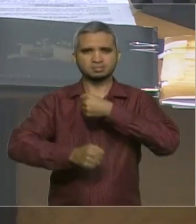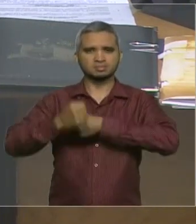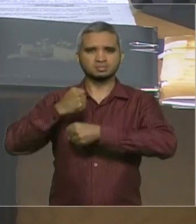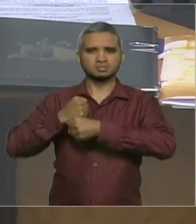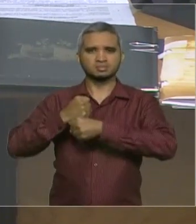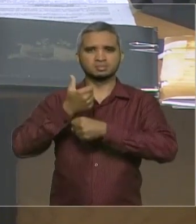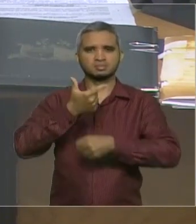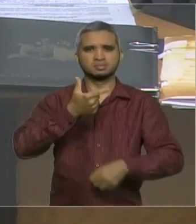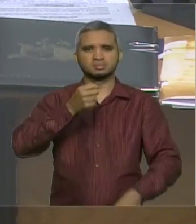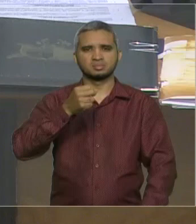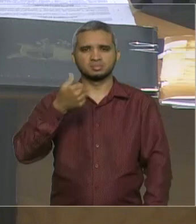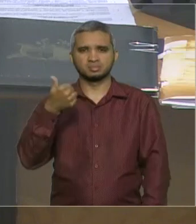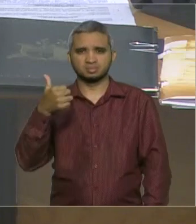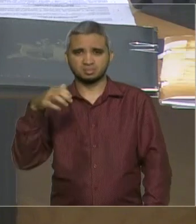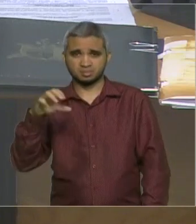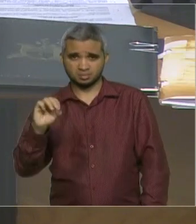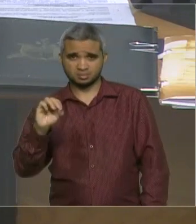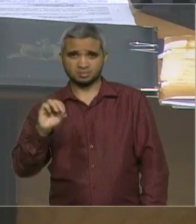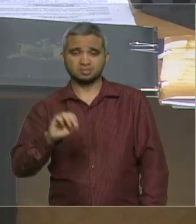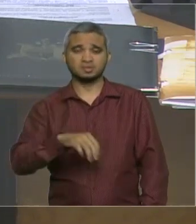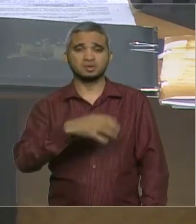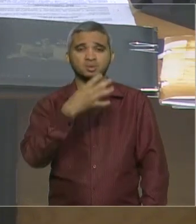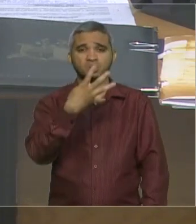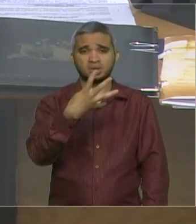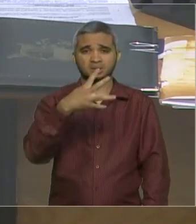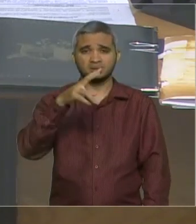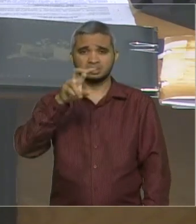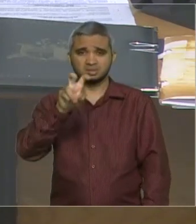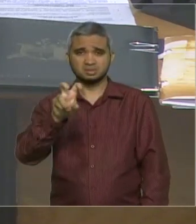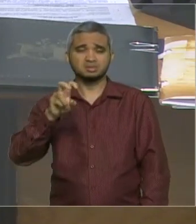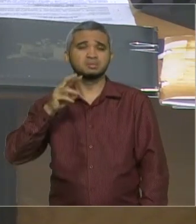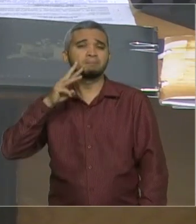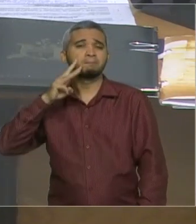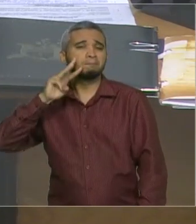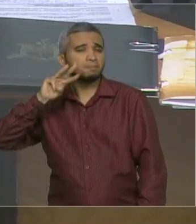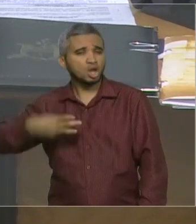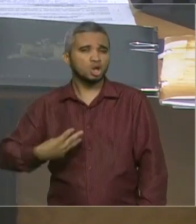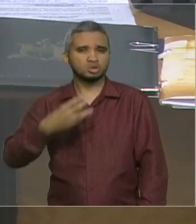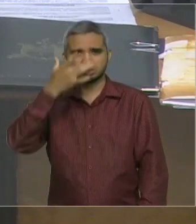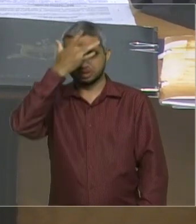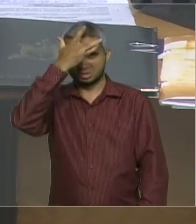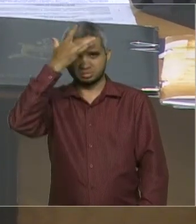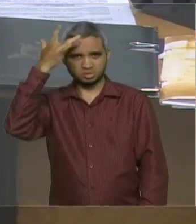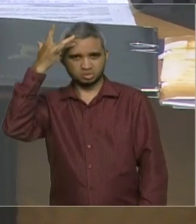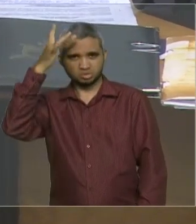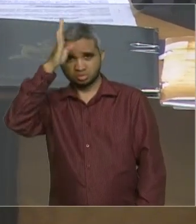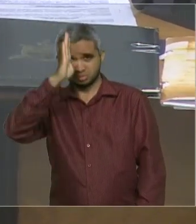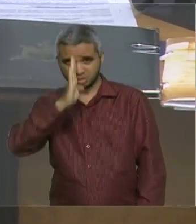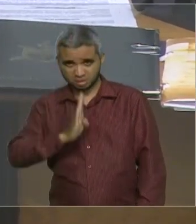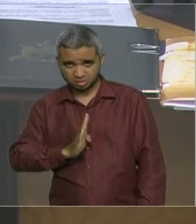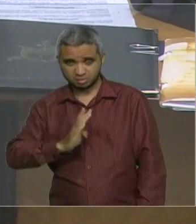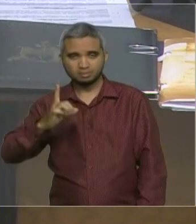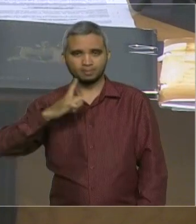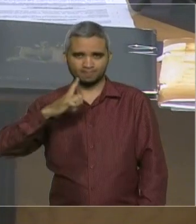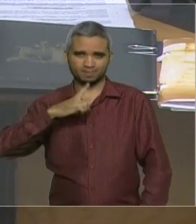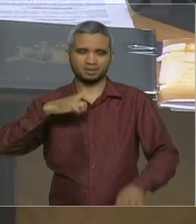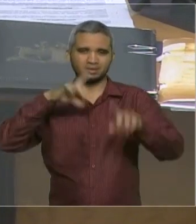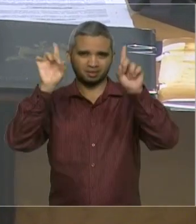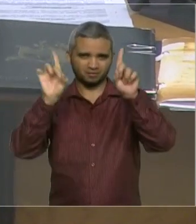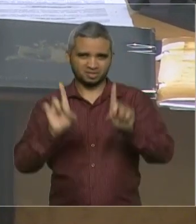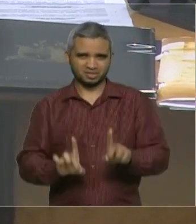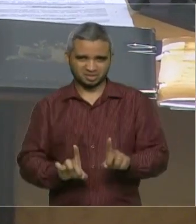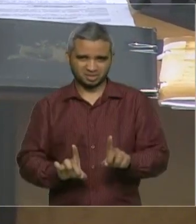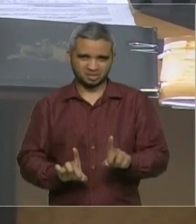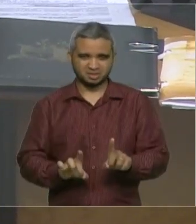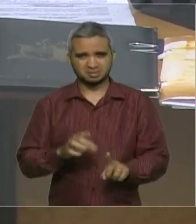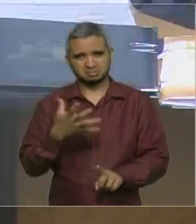45 milhões de pessoas teriam algum tipo de deficiência. Isso corresponde